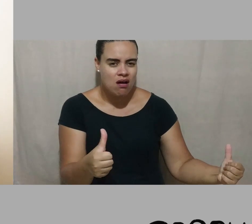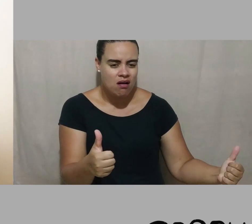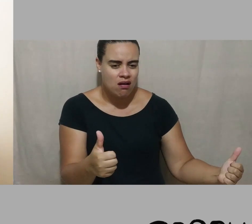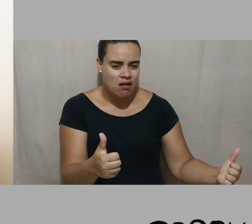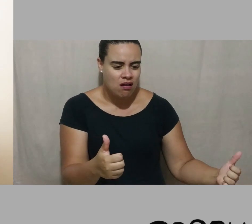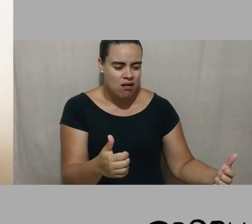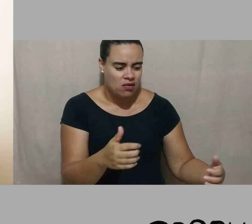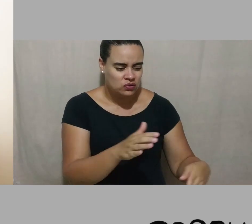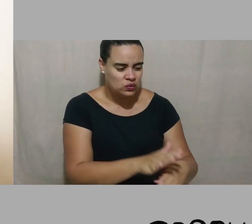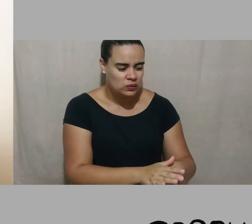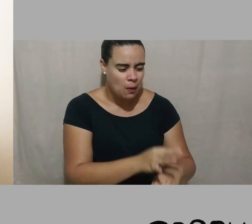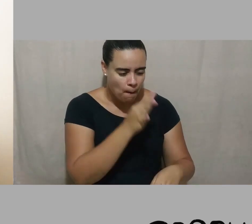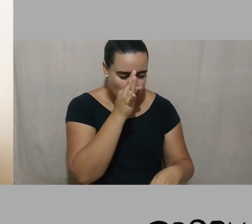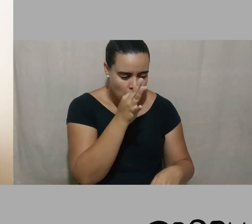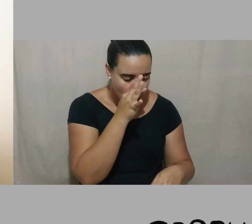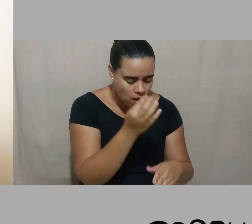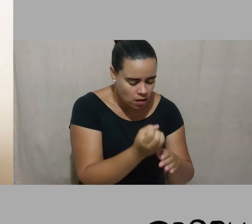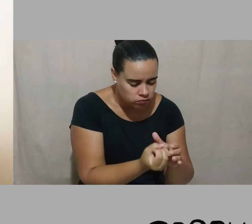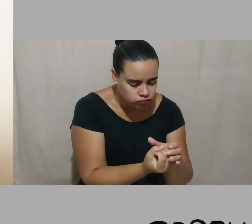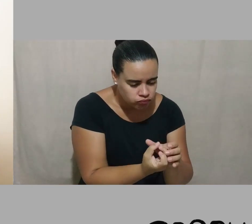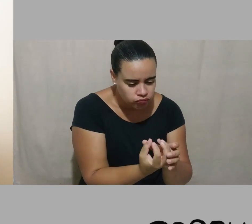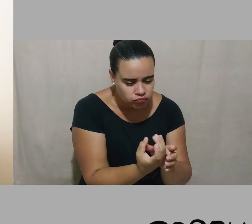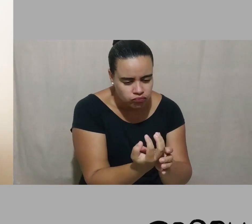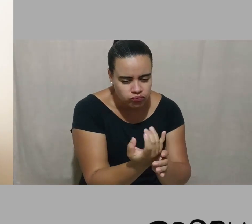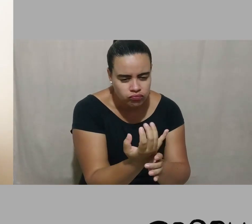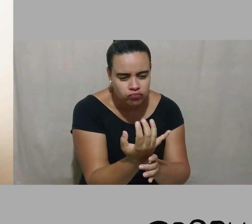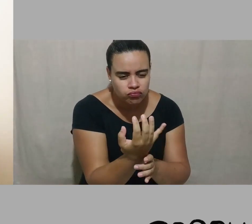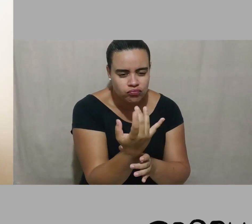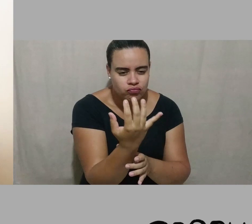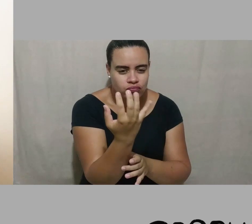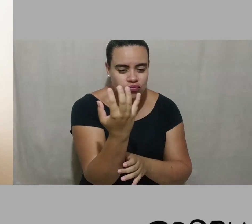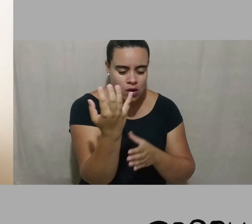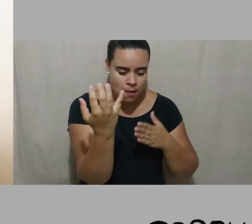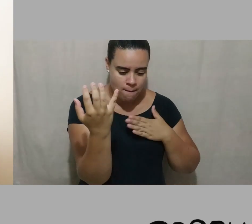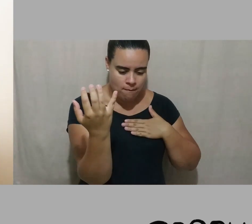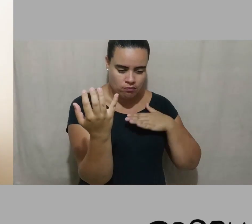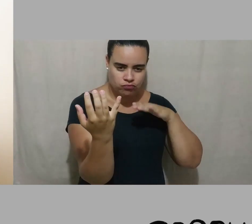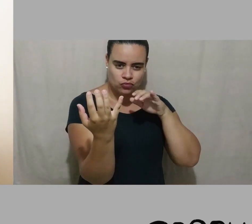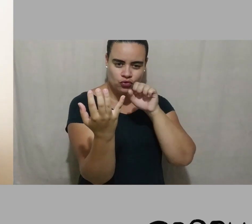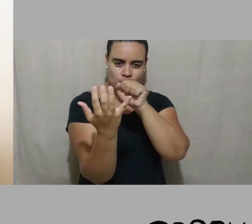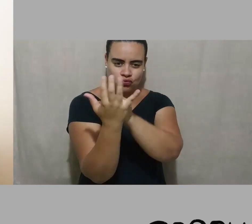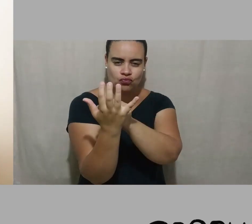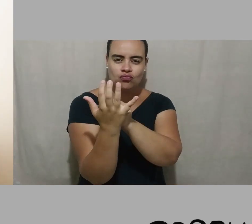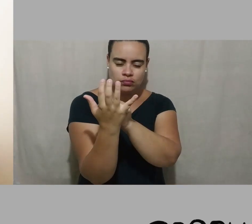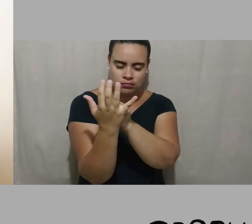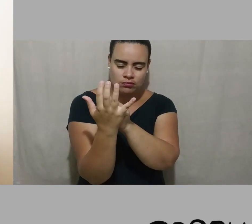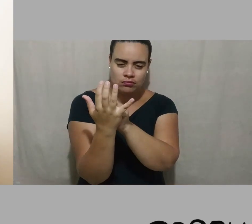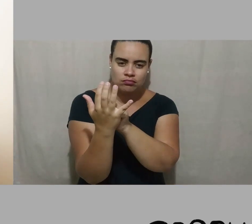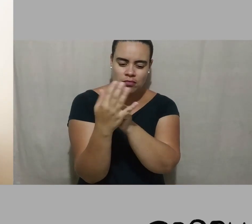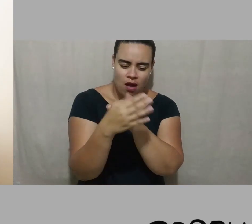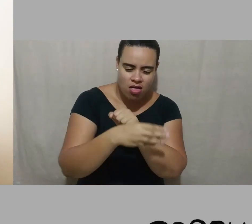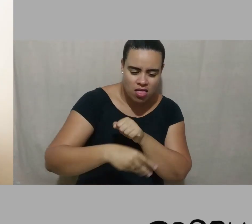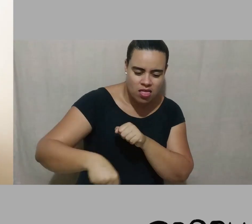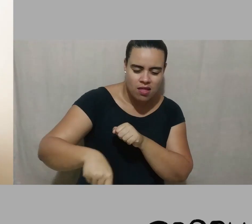deu vida ao solo. Serviu de adubo às plantas que cresciam com uma parte de mim. Eu me juntei